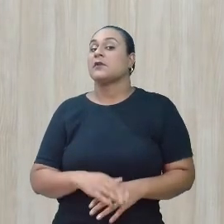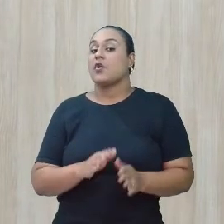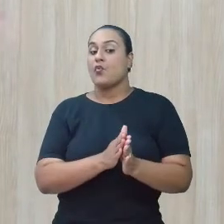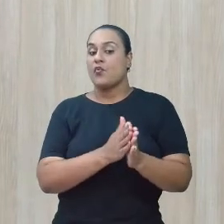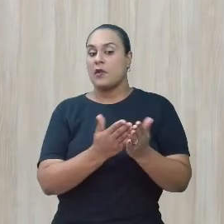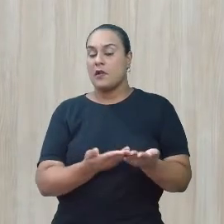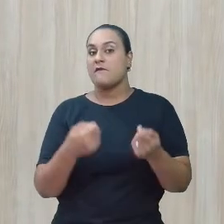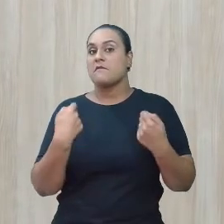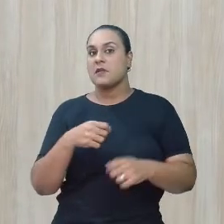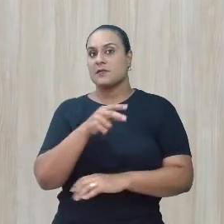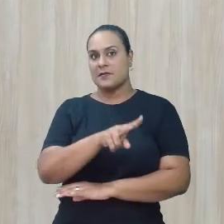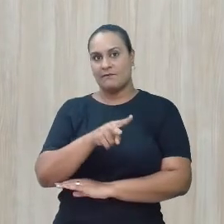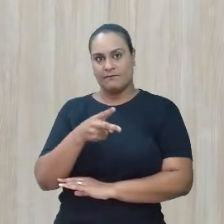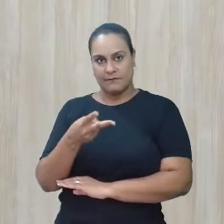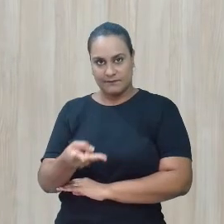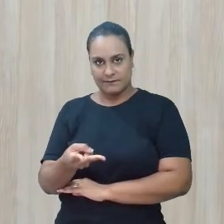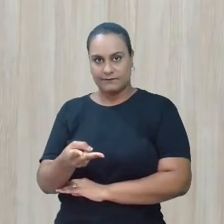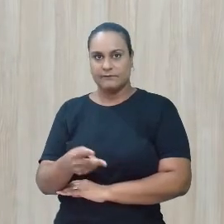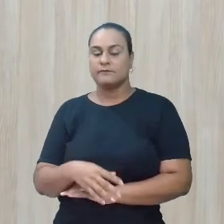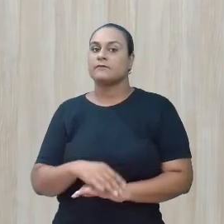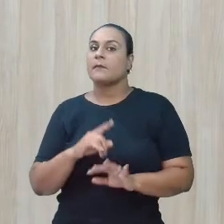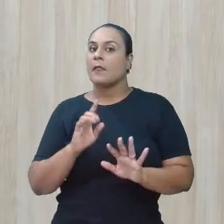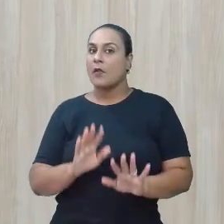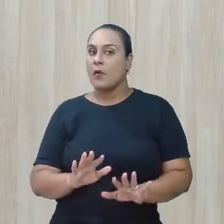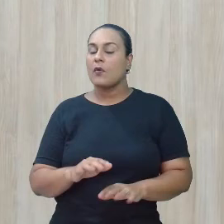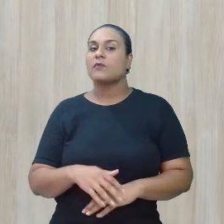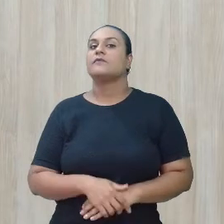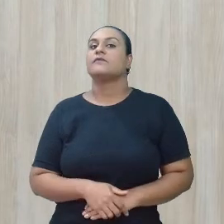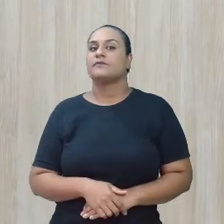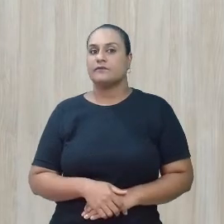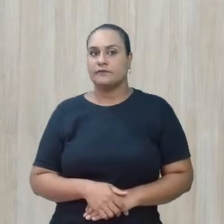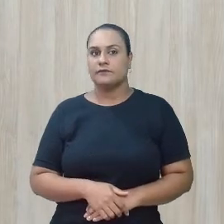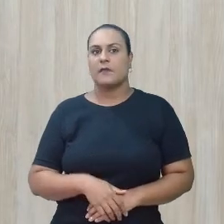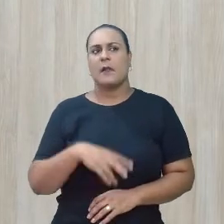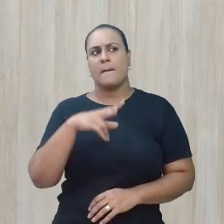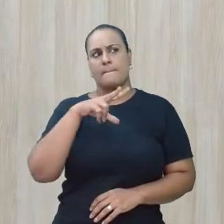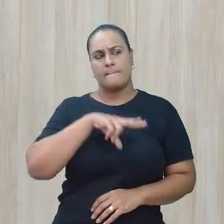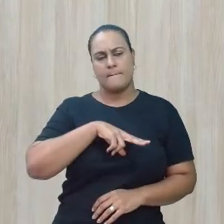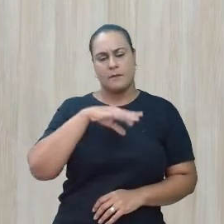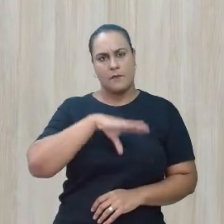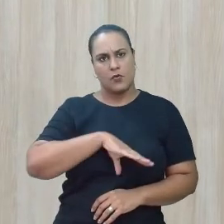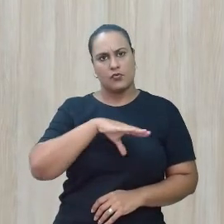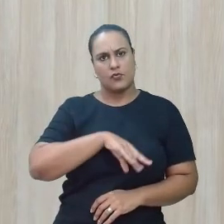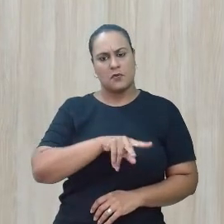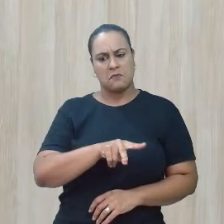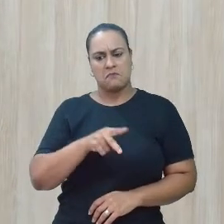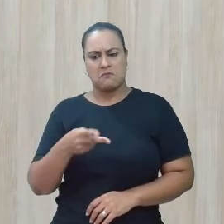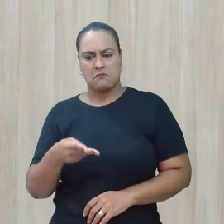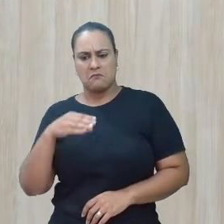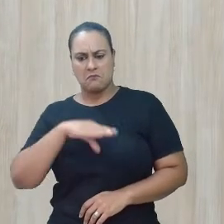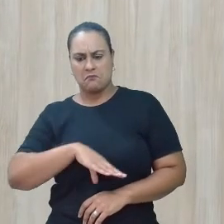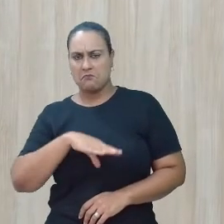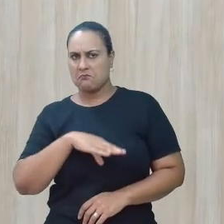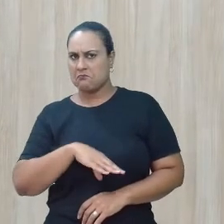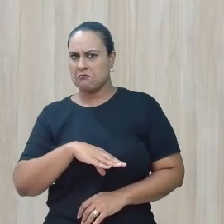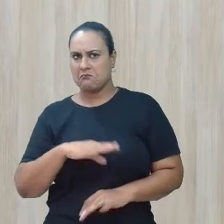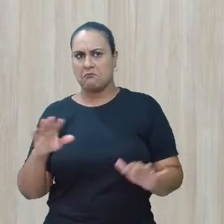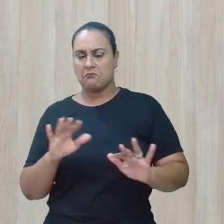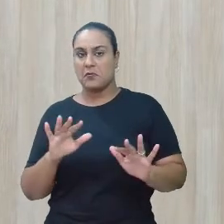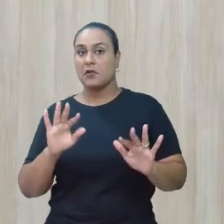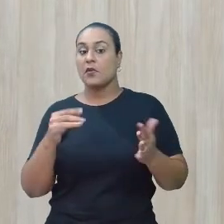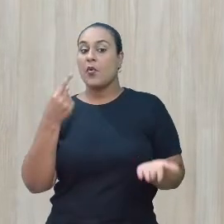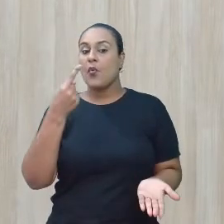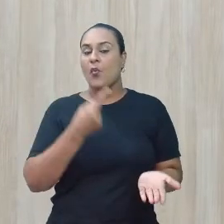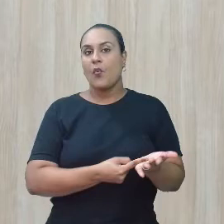ser traduzido. Veja só, eu vou traduzir de português para português, meio sem sentido, né? Então, o